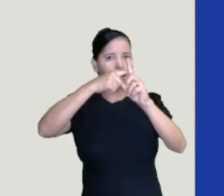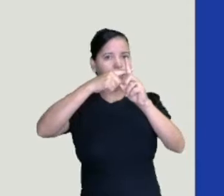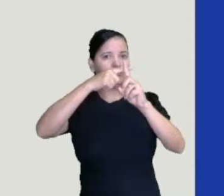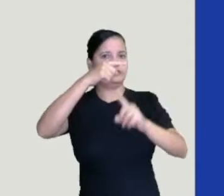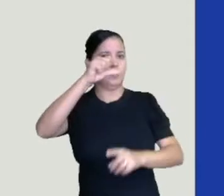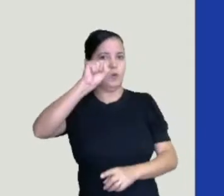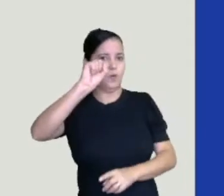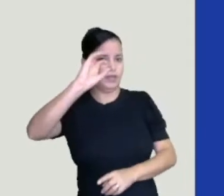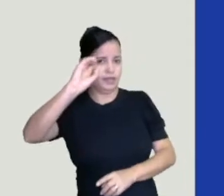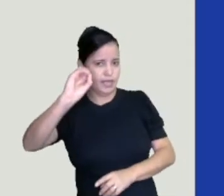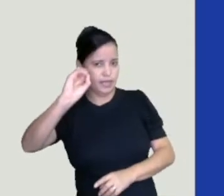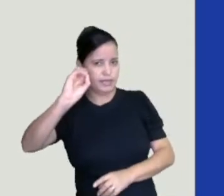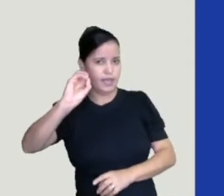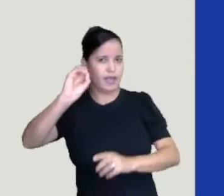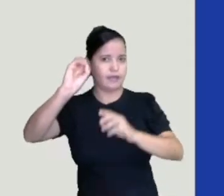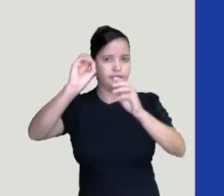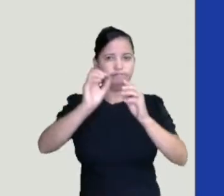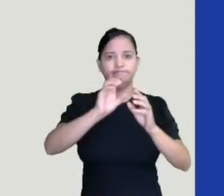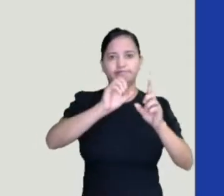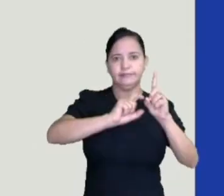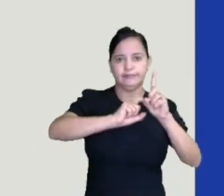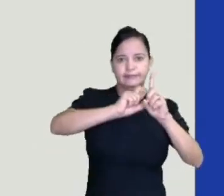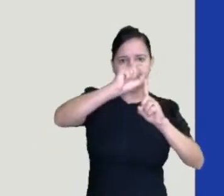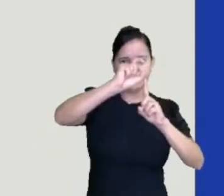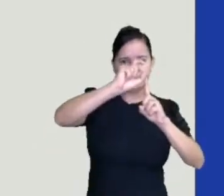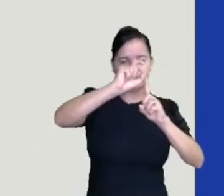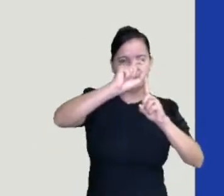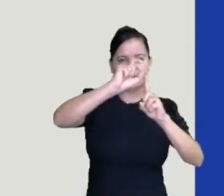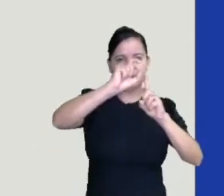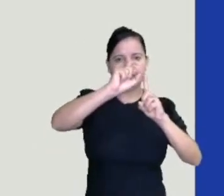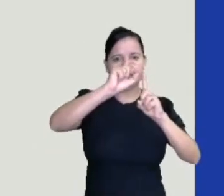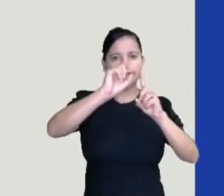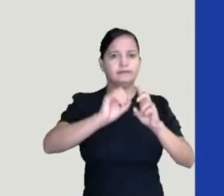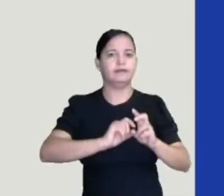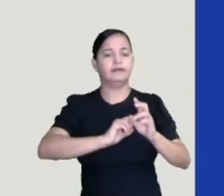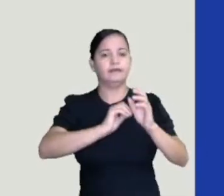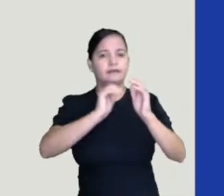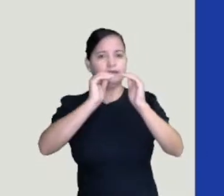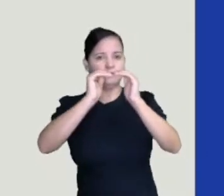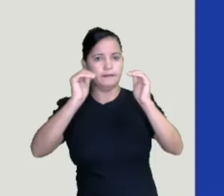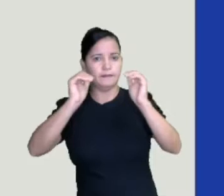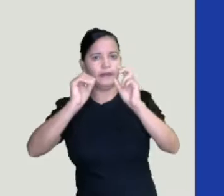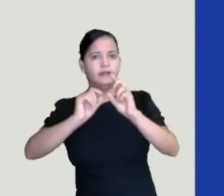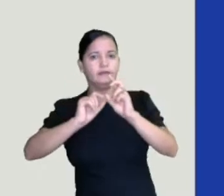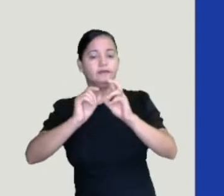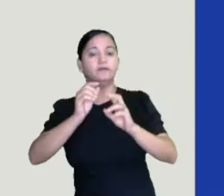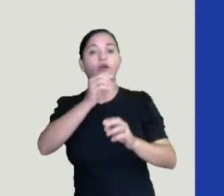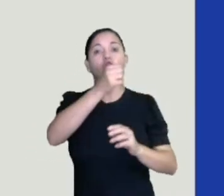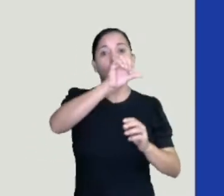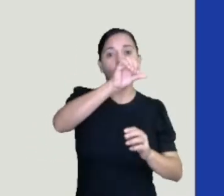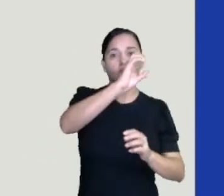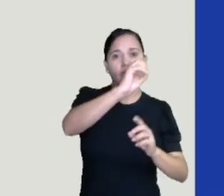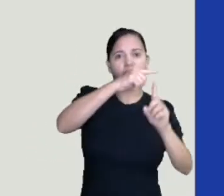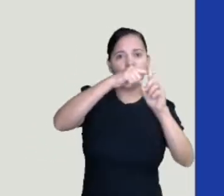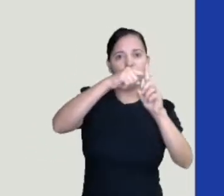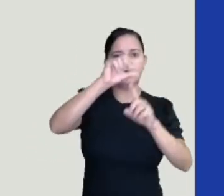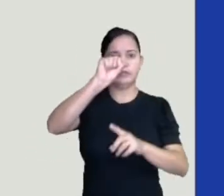tem dezenas, né? A representação em dezenas, separada da representação em unidades. 90 mais